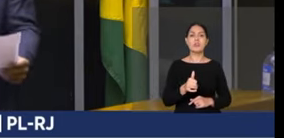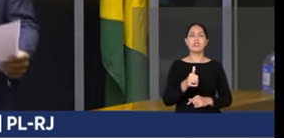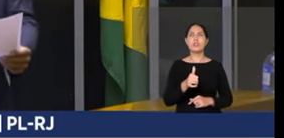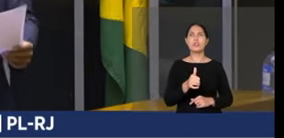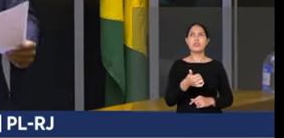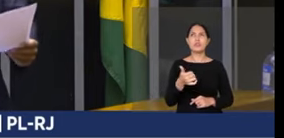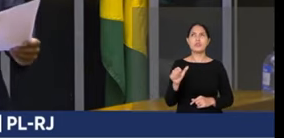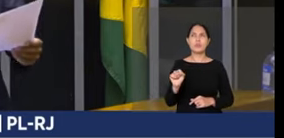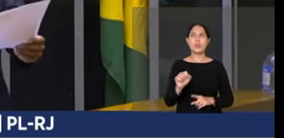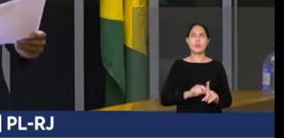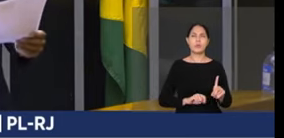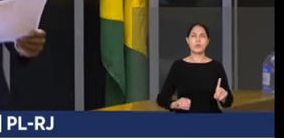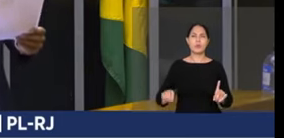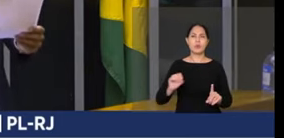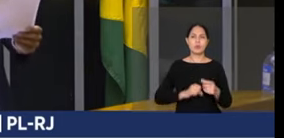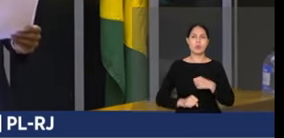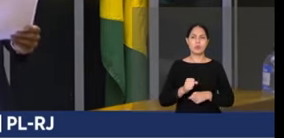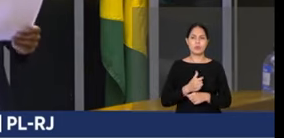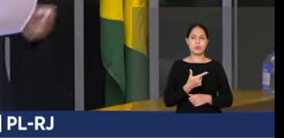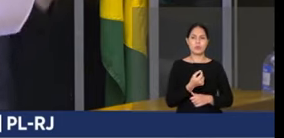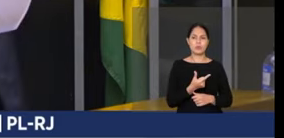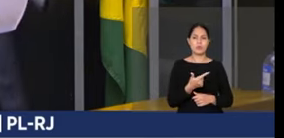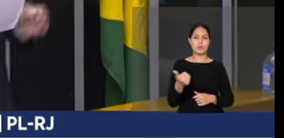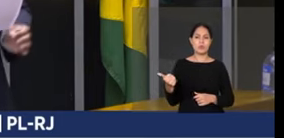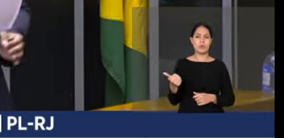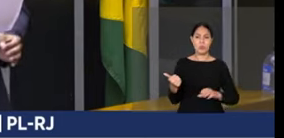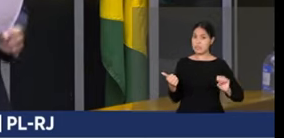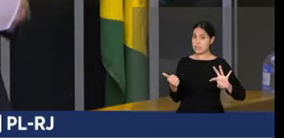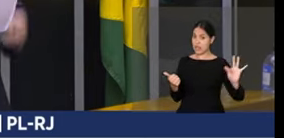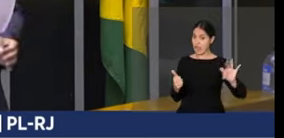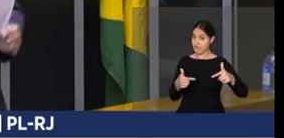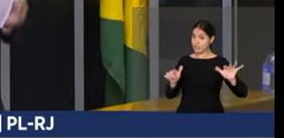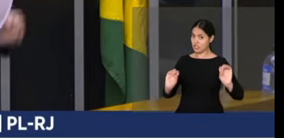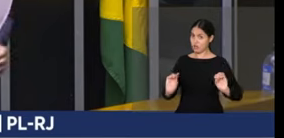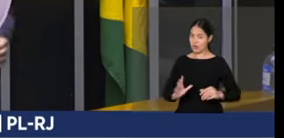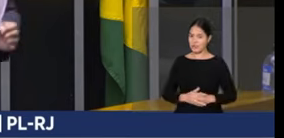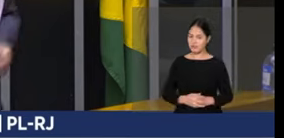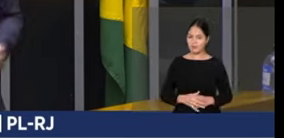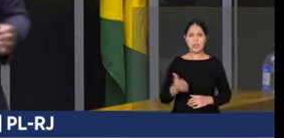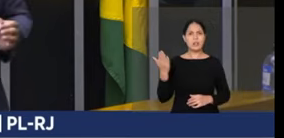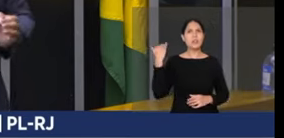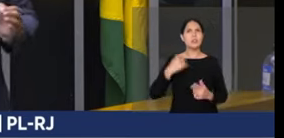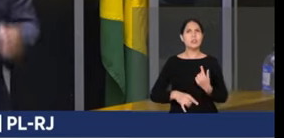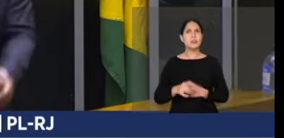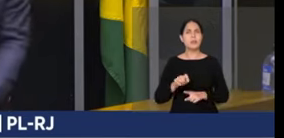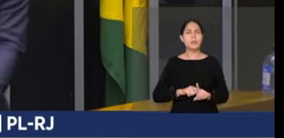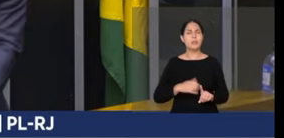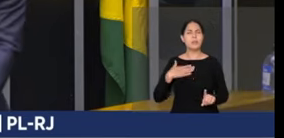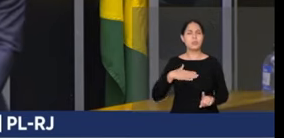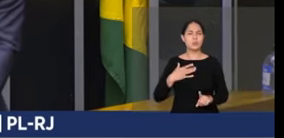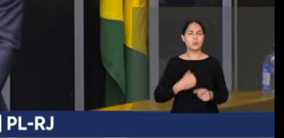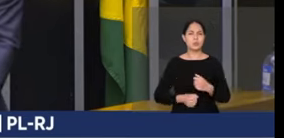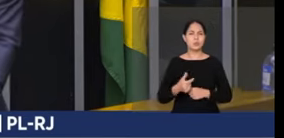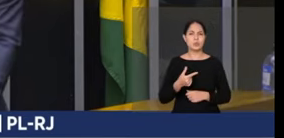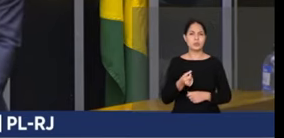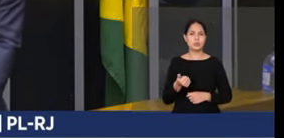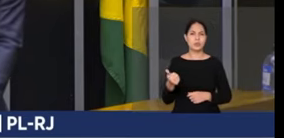2021. 3 de agosto de 2015, MST invade sede do Ministério da Fazenda em